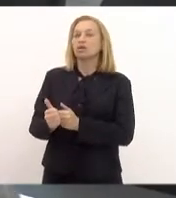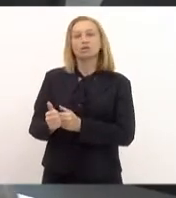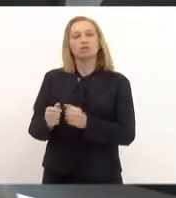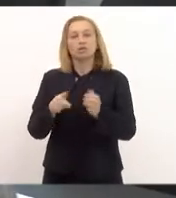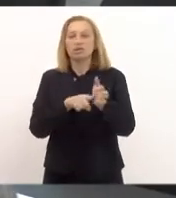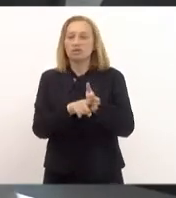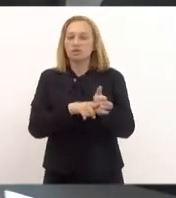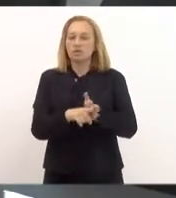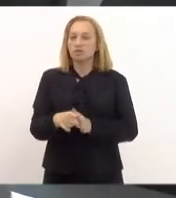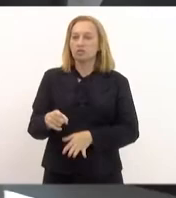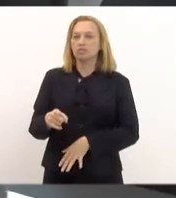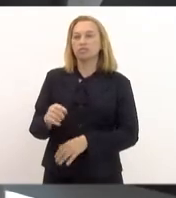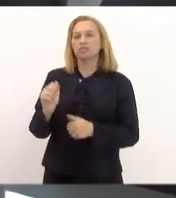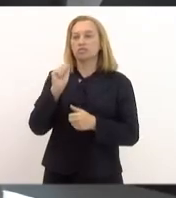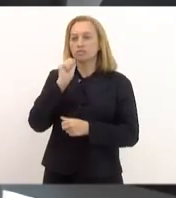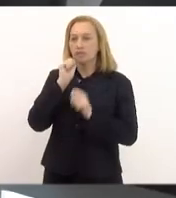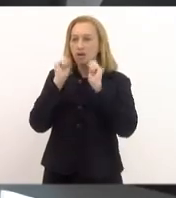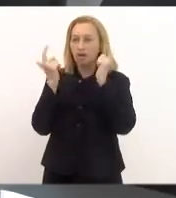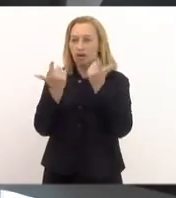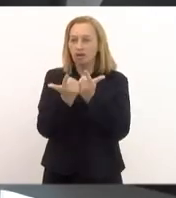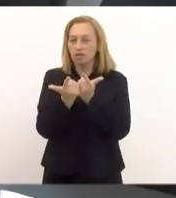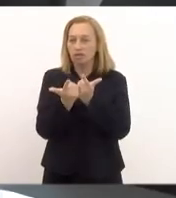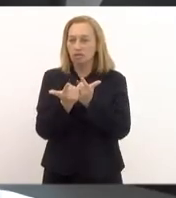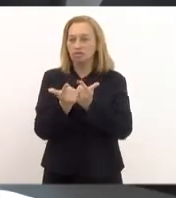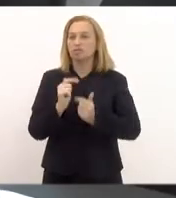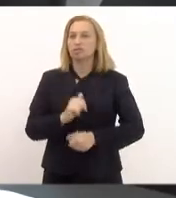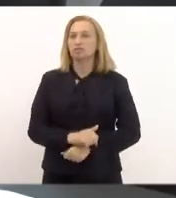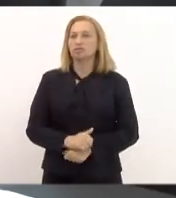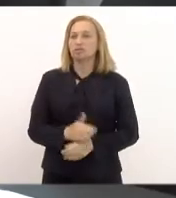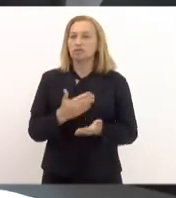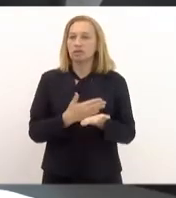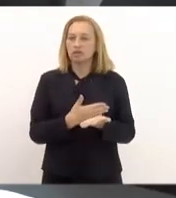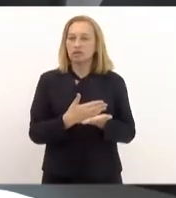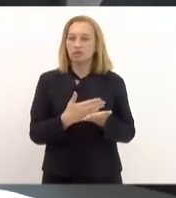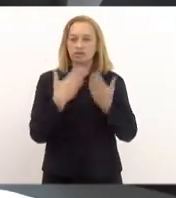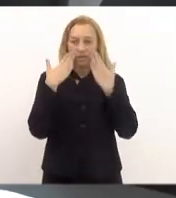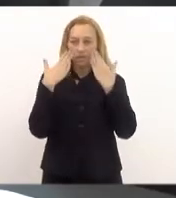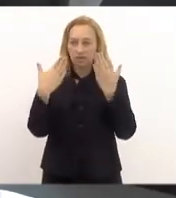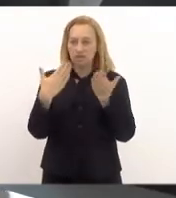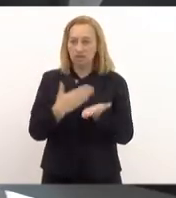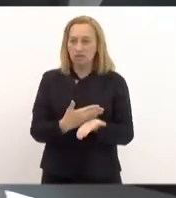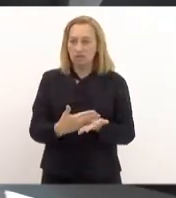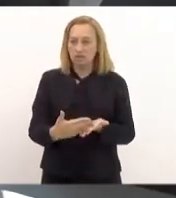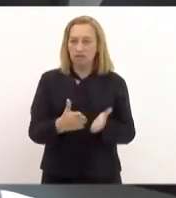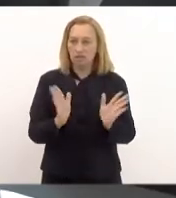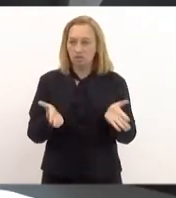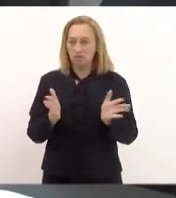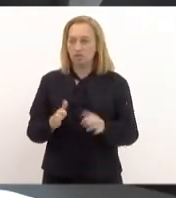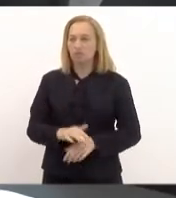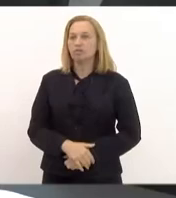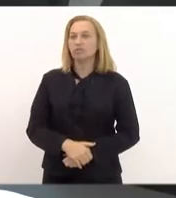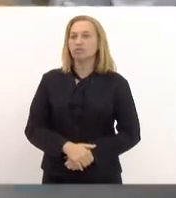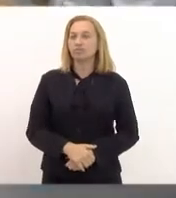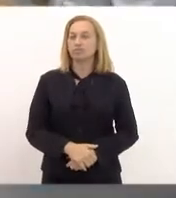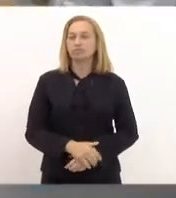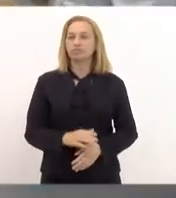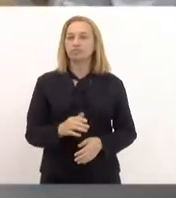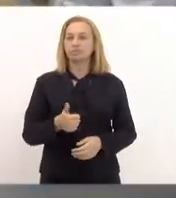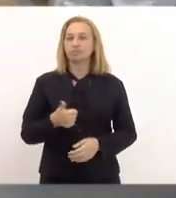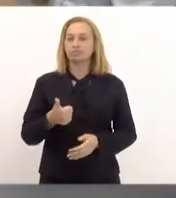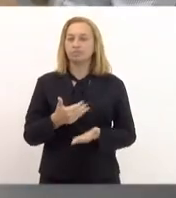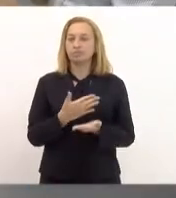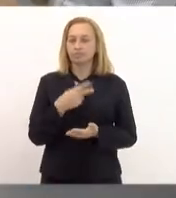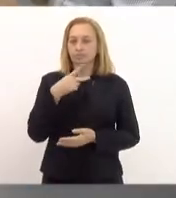Alerj, é convidado hoje na audiência para fazer uma exposição inicial assim que a gente fizer as manifestações